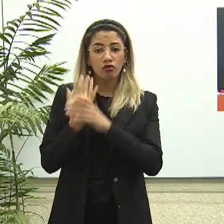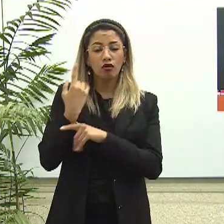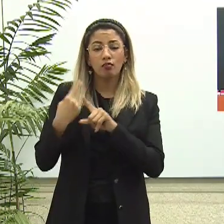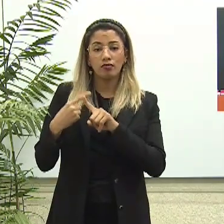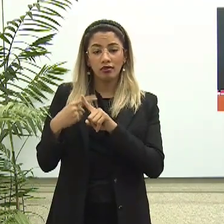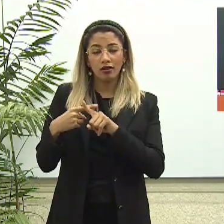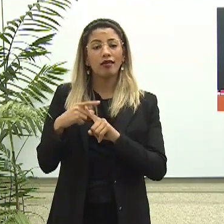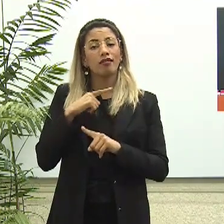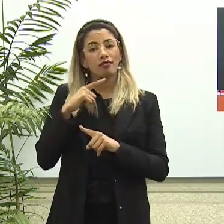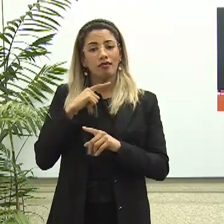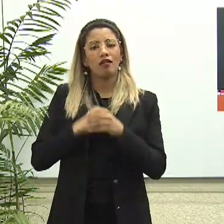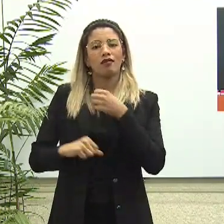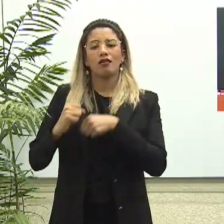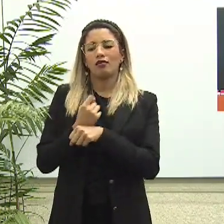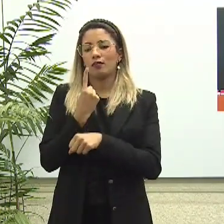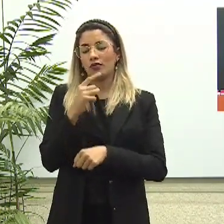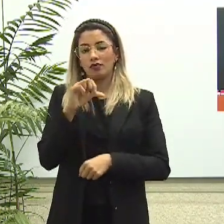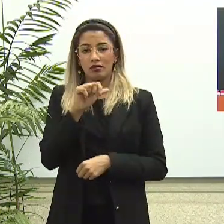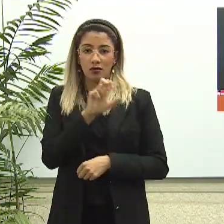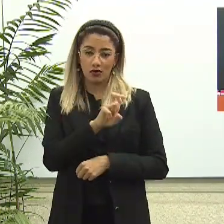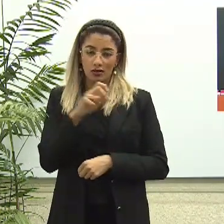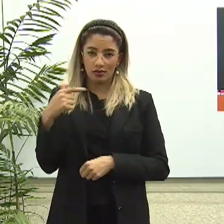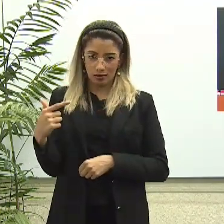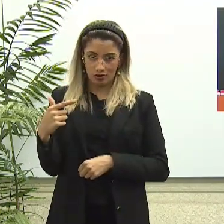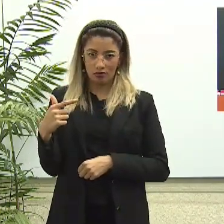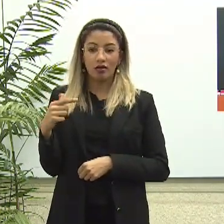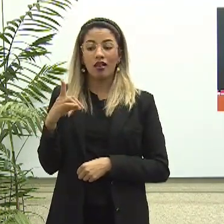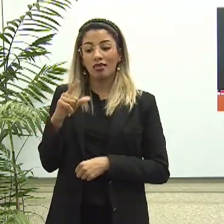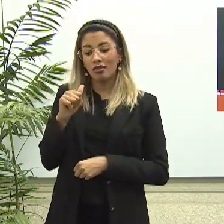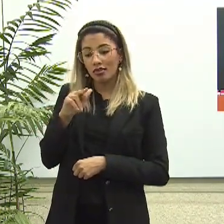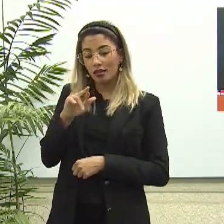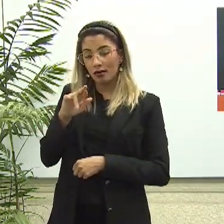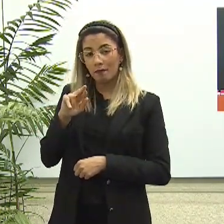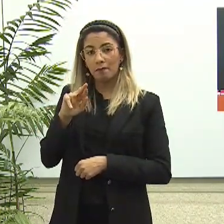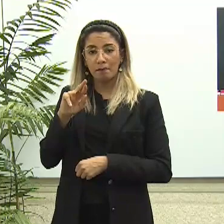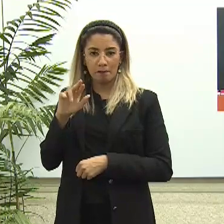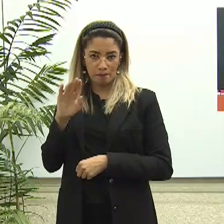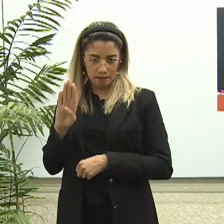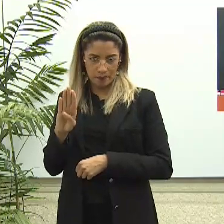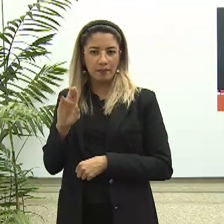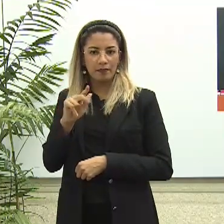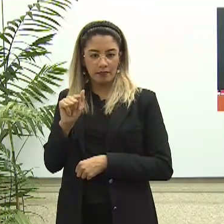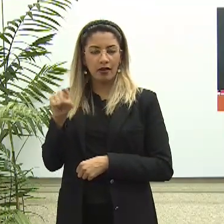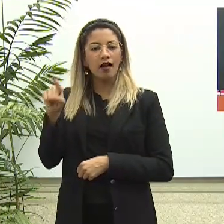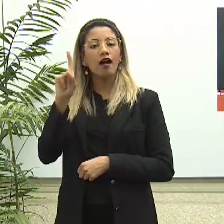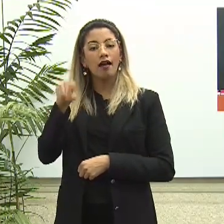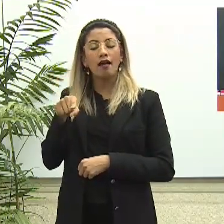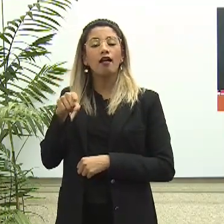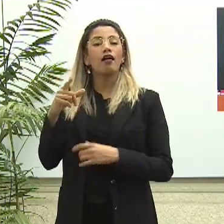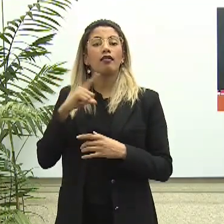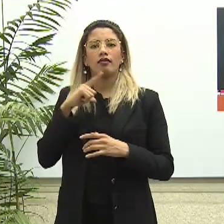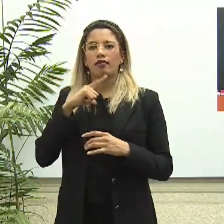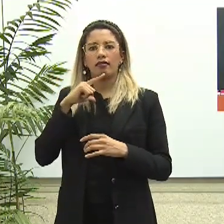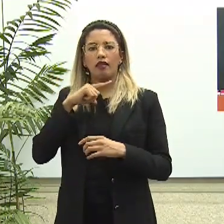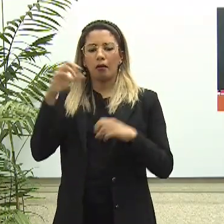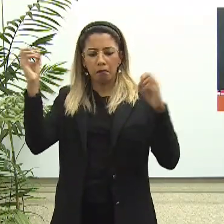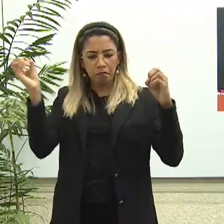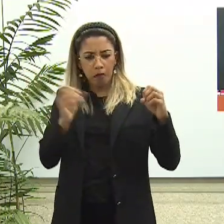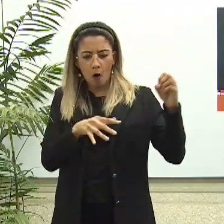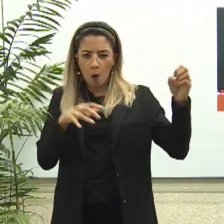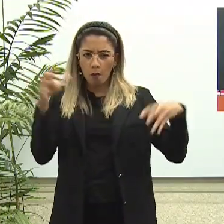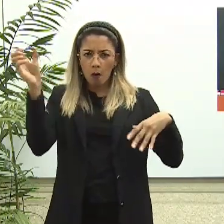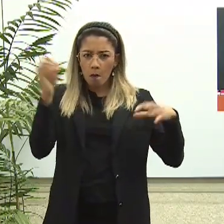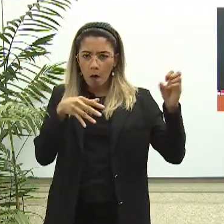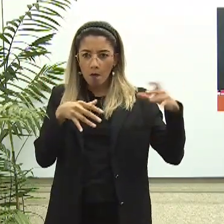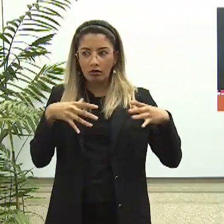57 a darpa surge como uma resposta na Guerra Fria ao medo de um ataque nuclear vindo do espaço dos soviéticos